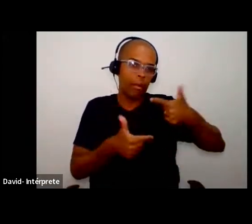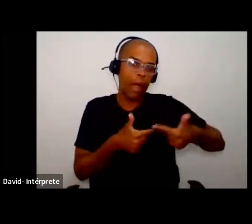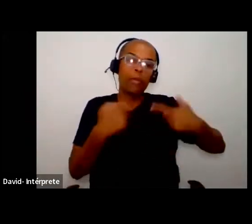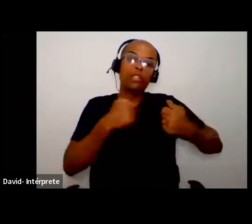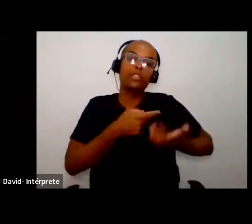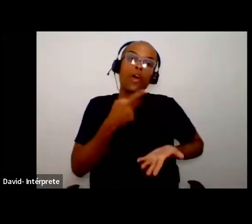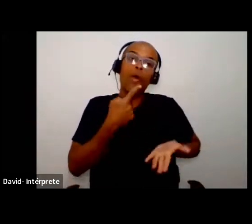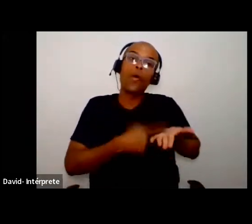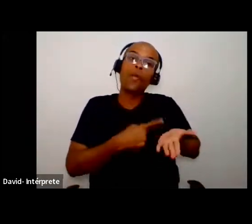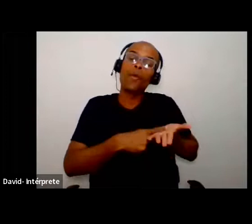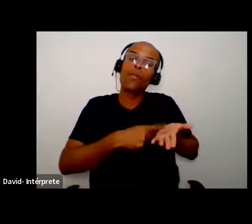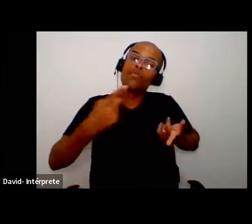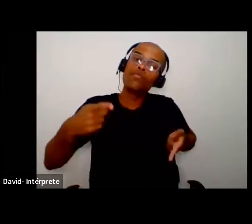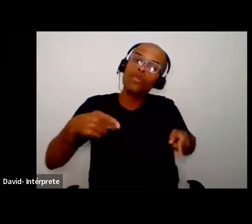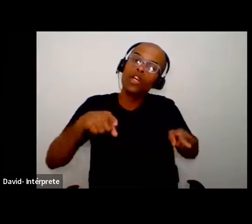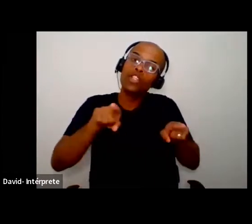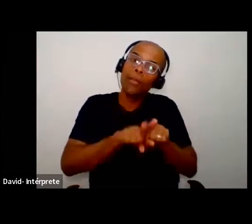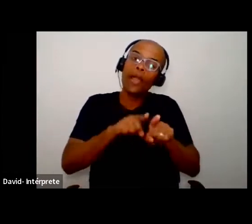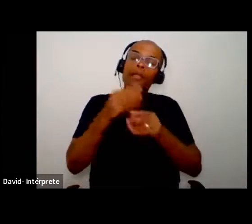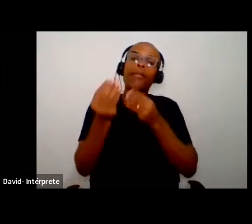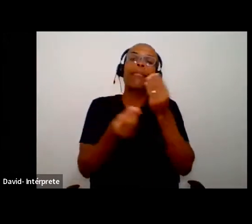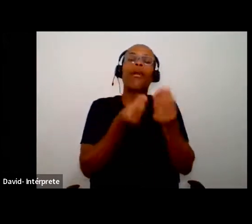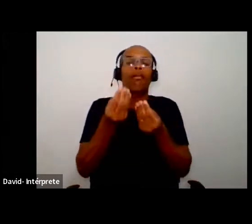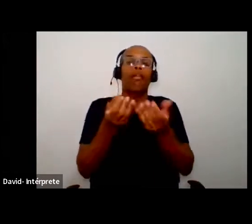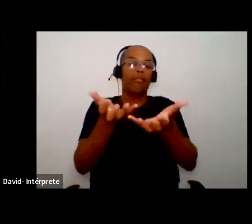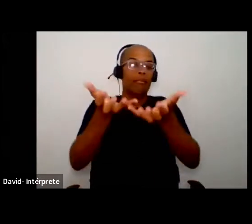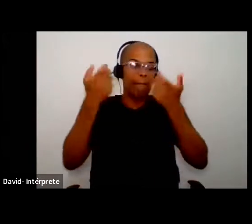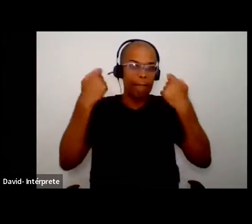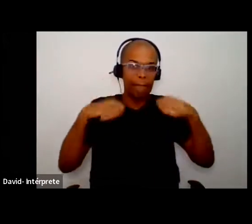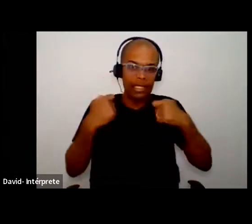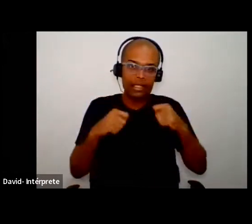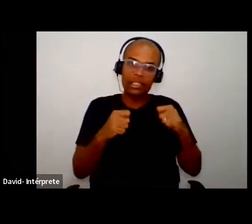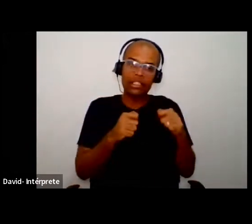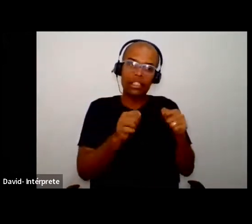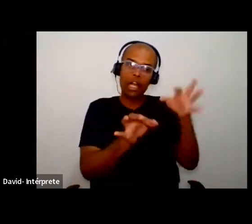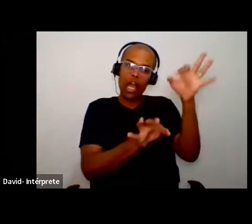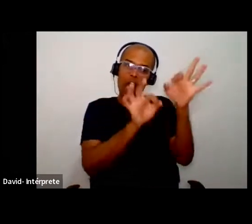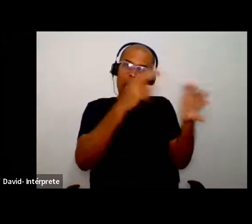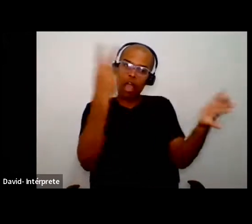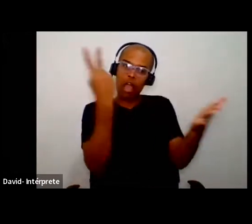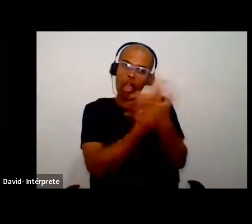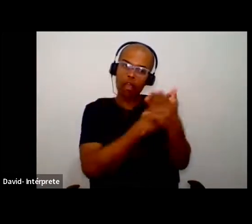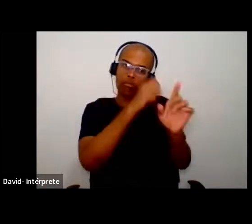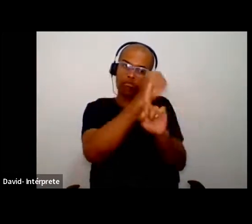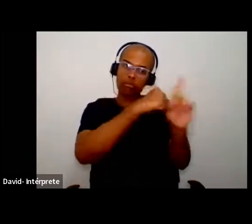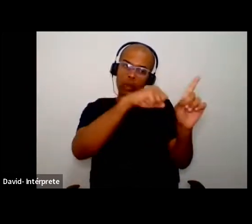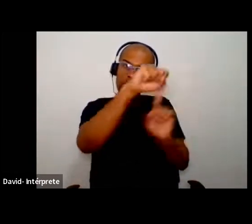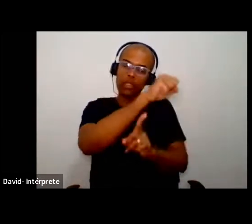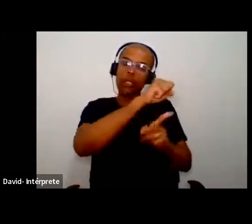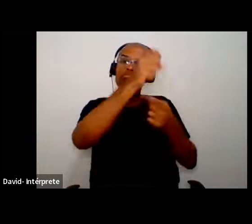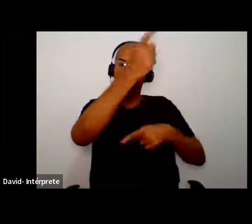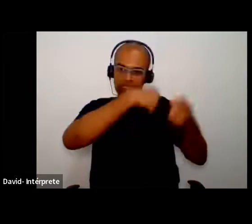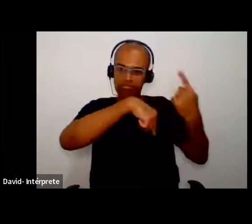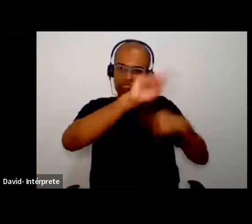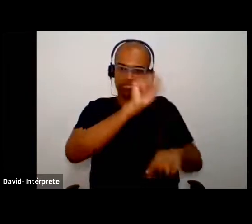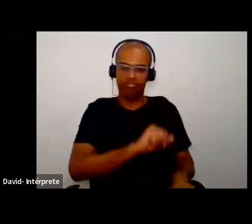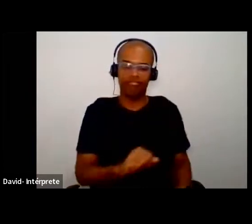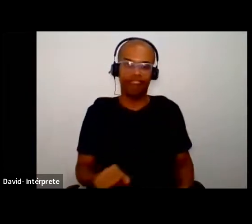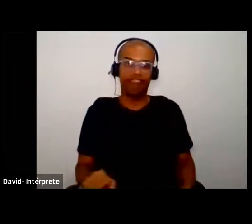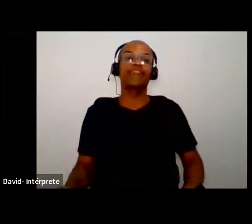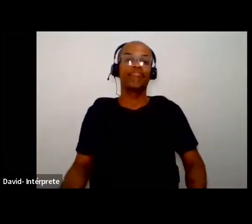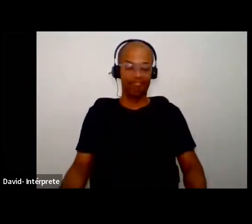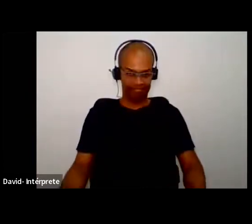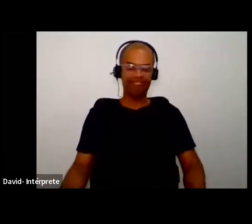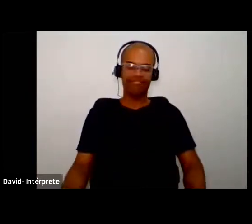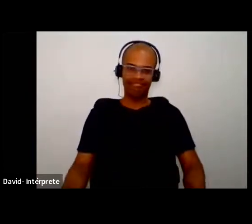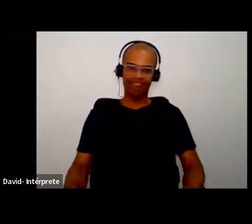e engajamento em favor da superação das injustiças sociais. Como, fecha aspas. E como é que a